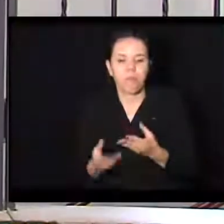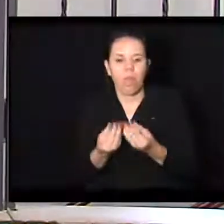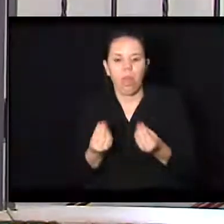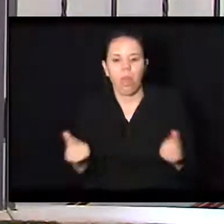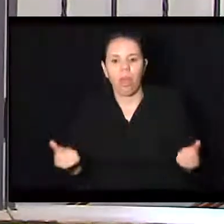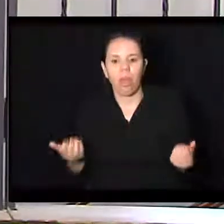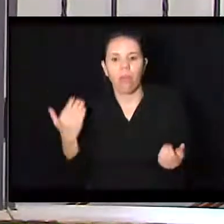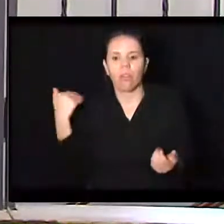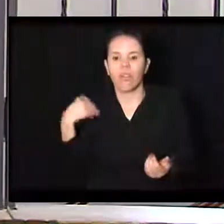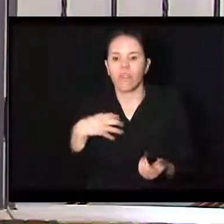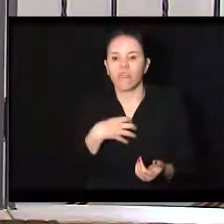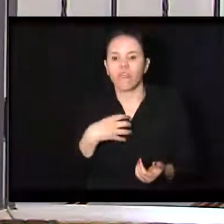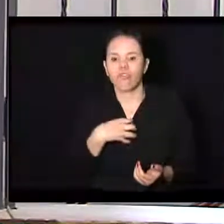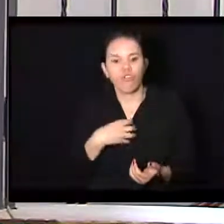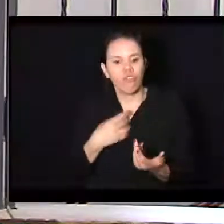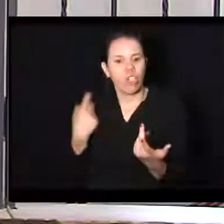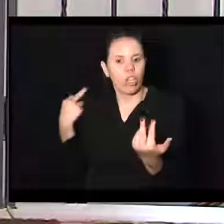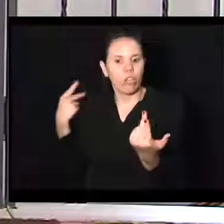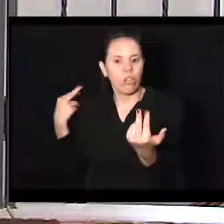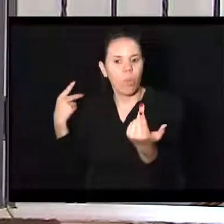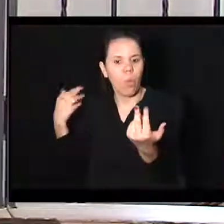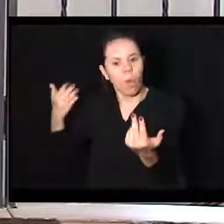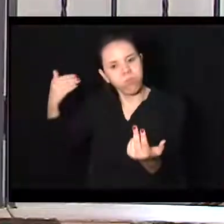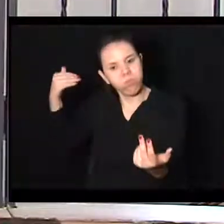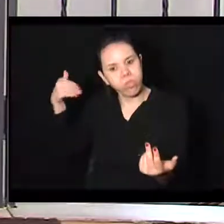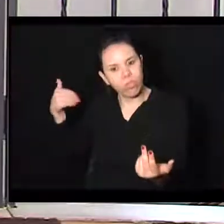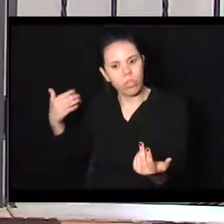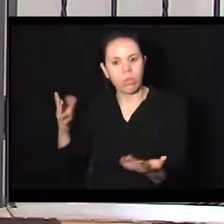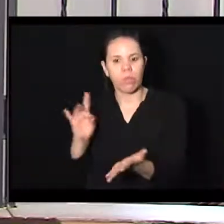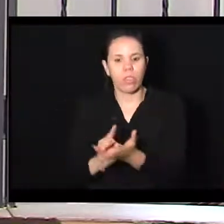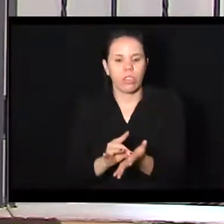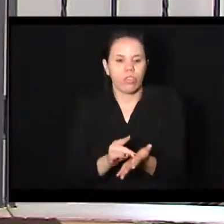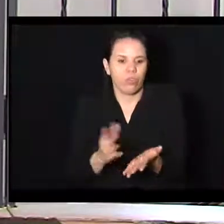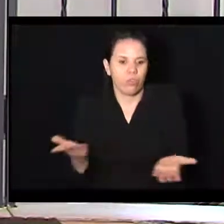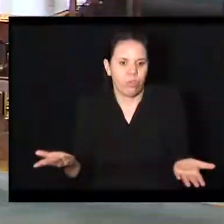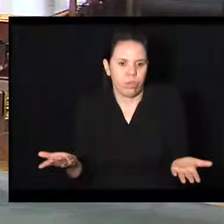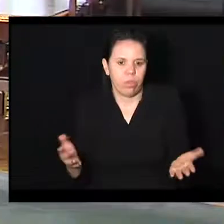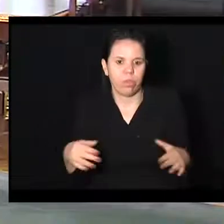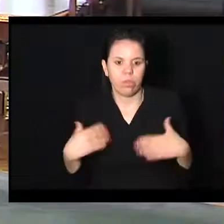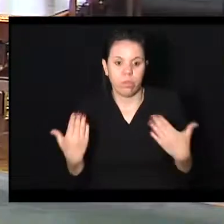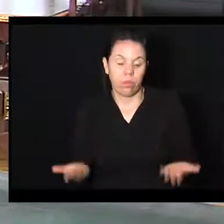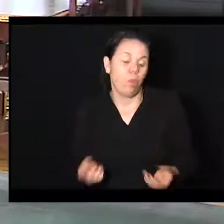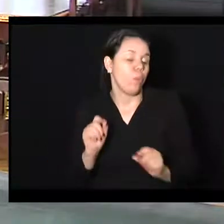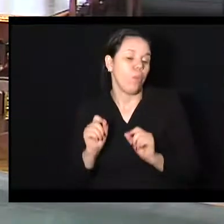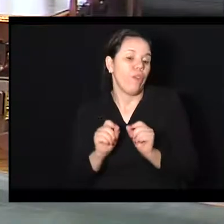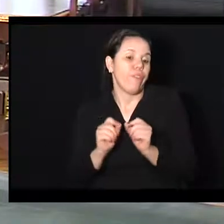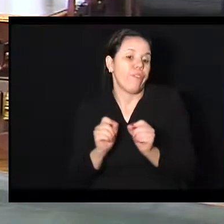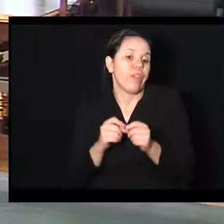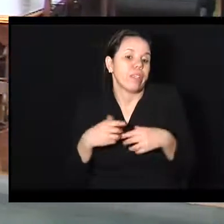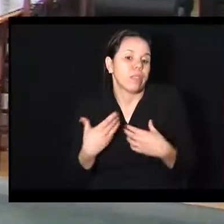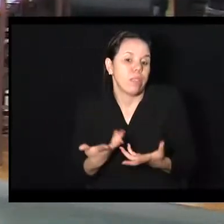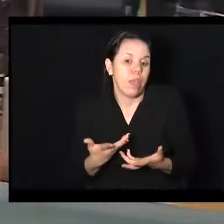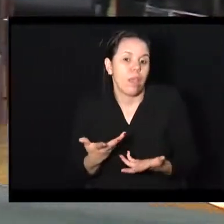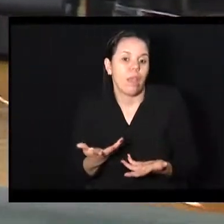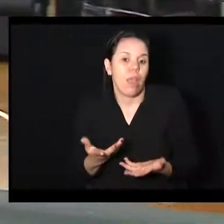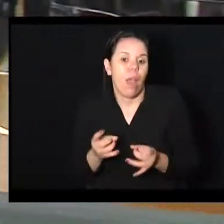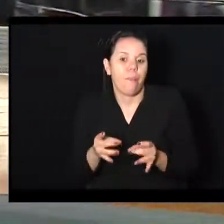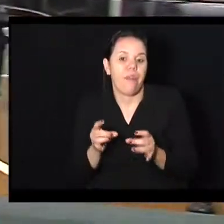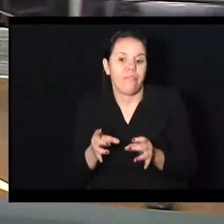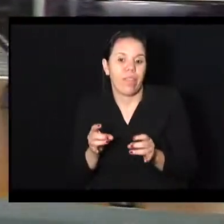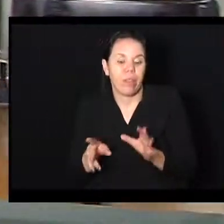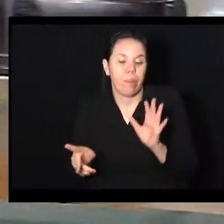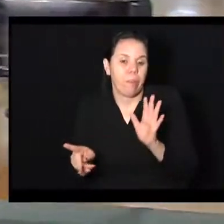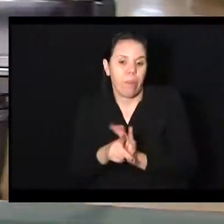admitir. Entende? Então, o recurso da venda, é próprio